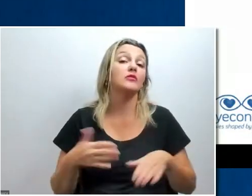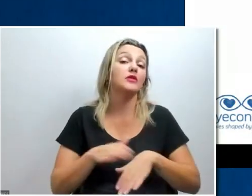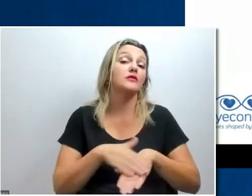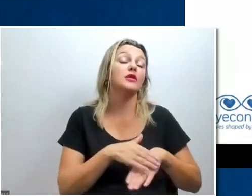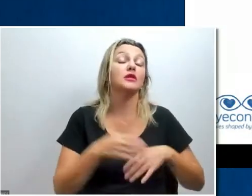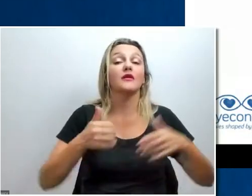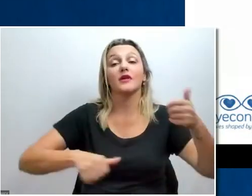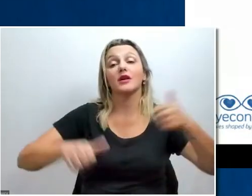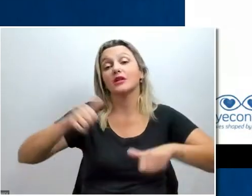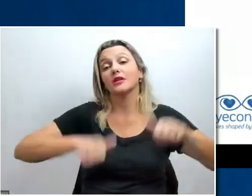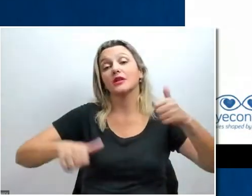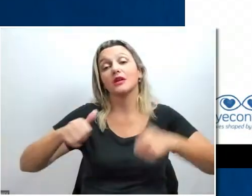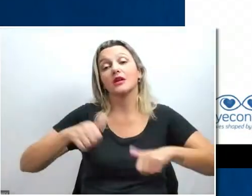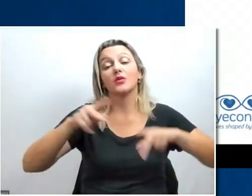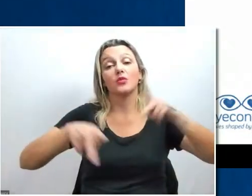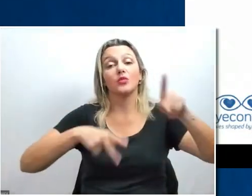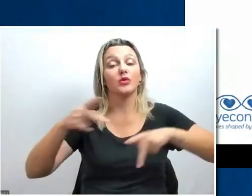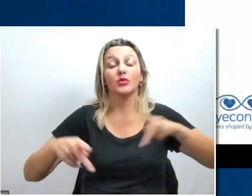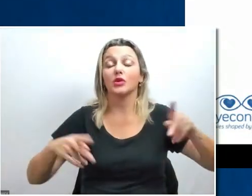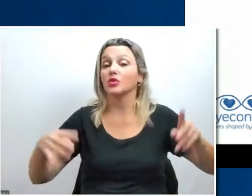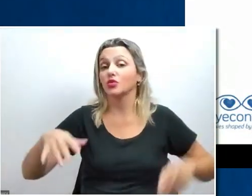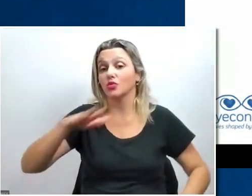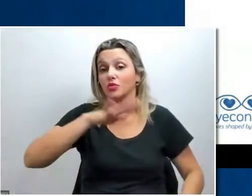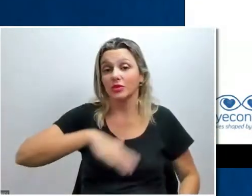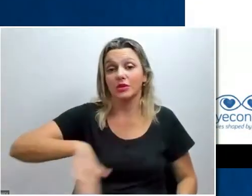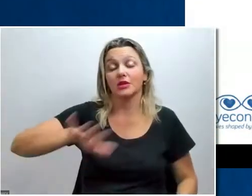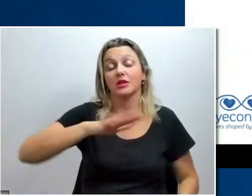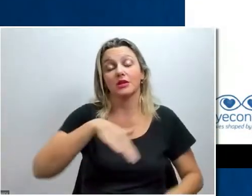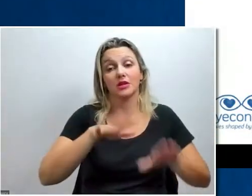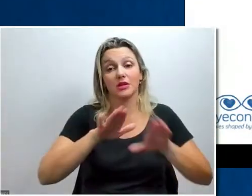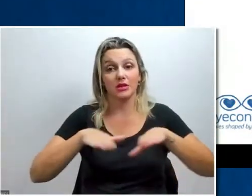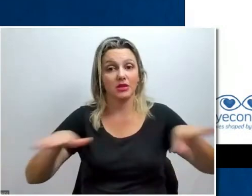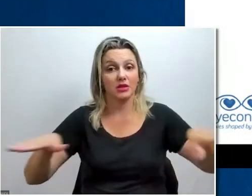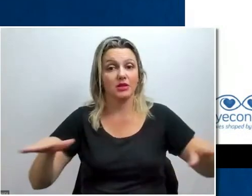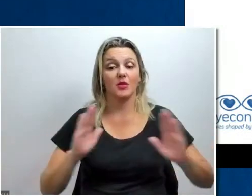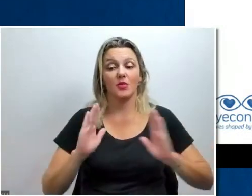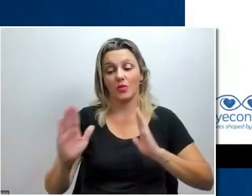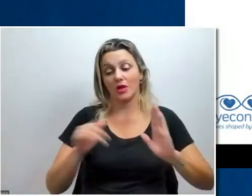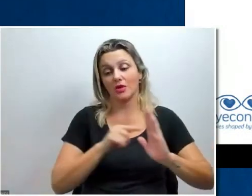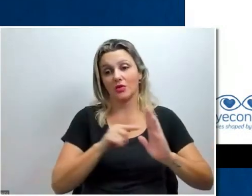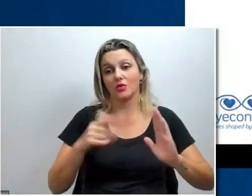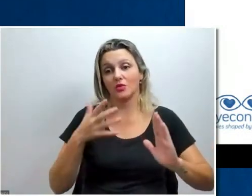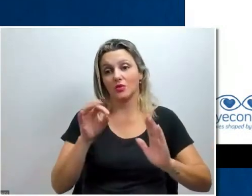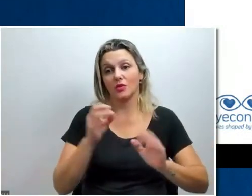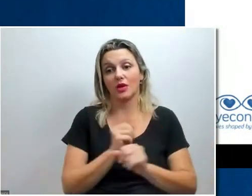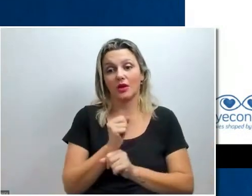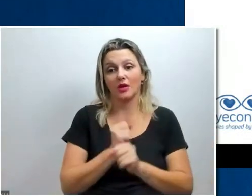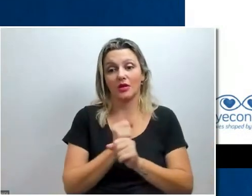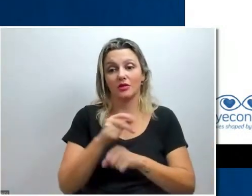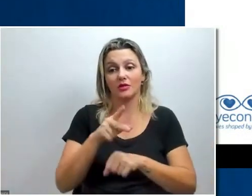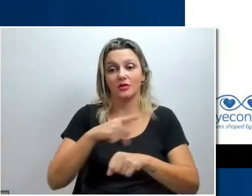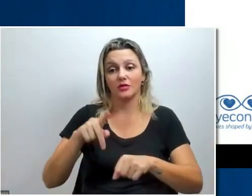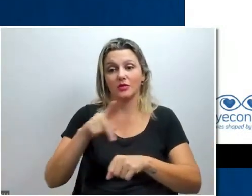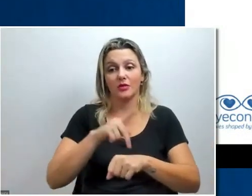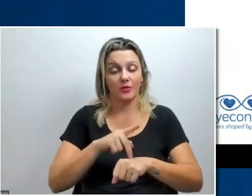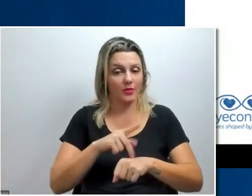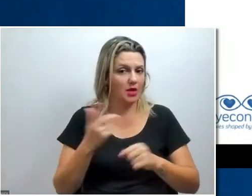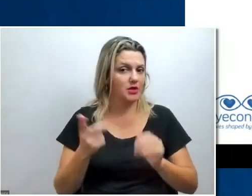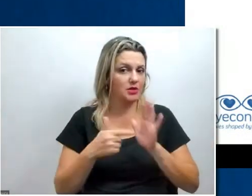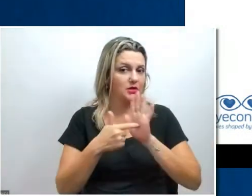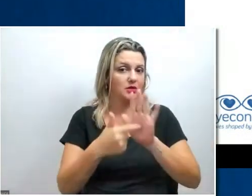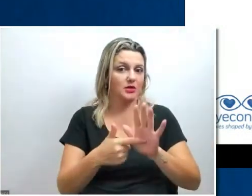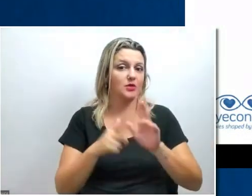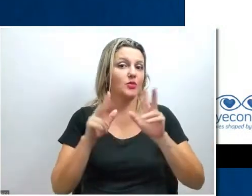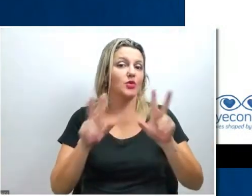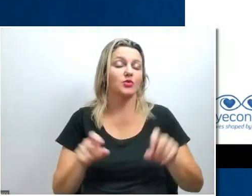a população inteira de crianças num período de 10 anos num país, né, para determinarmos se vacina